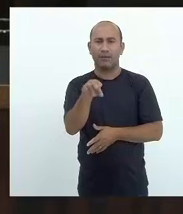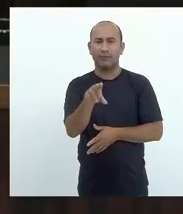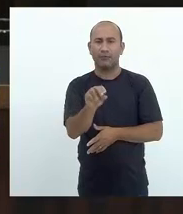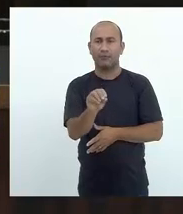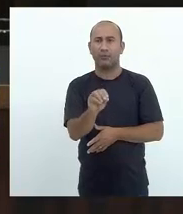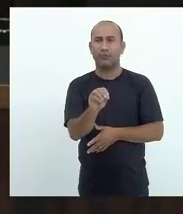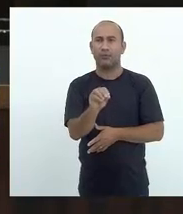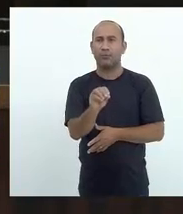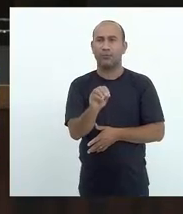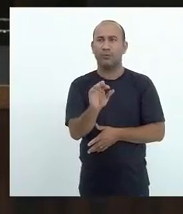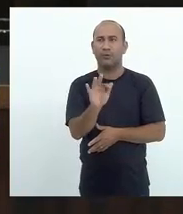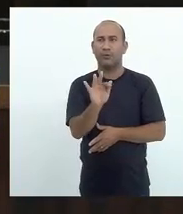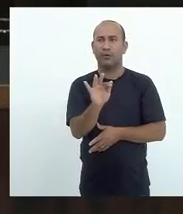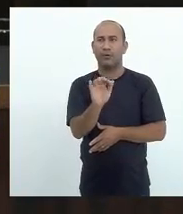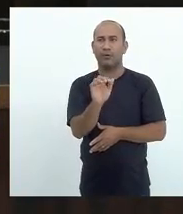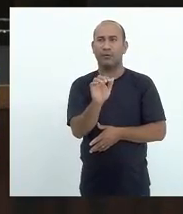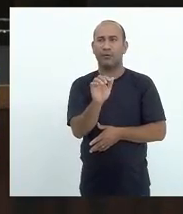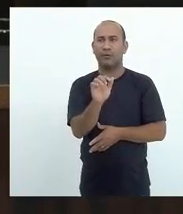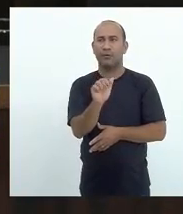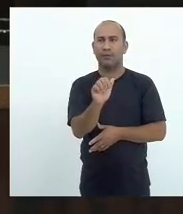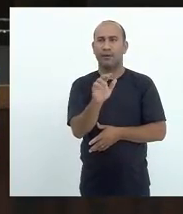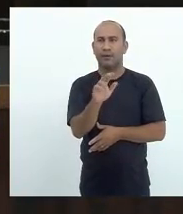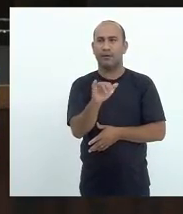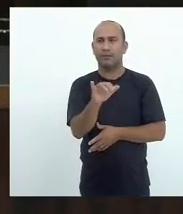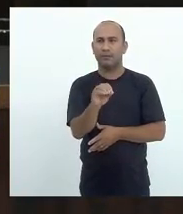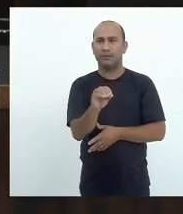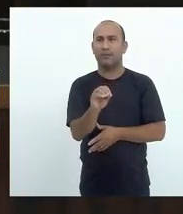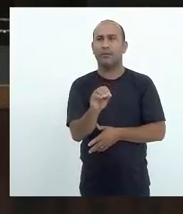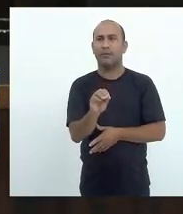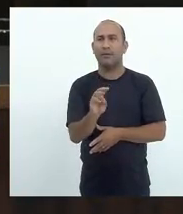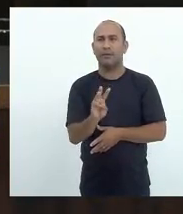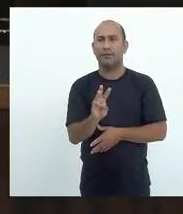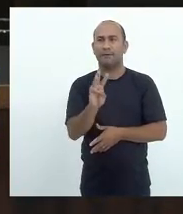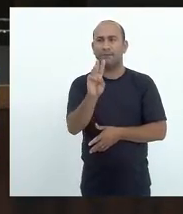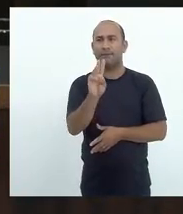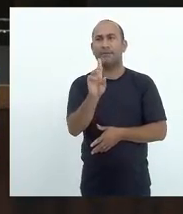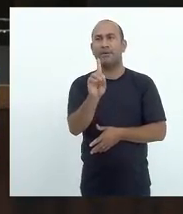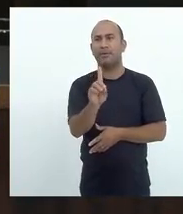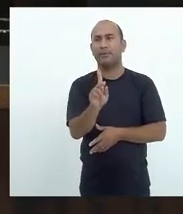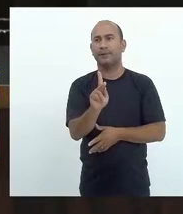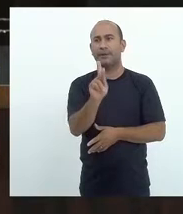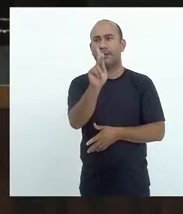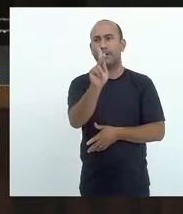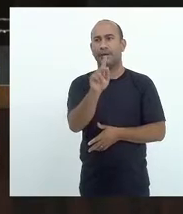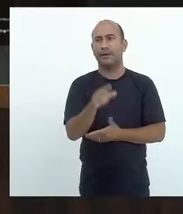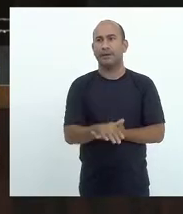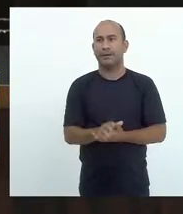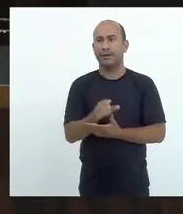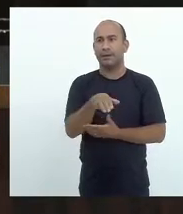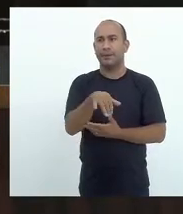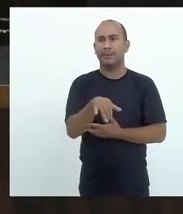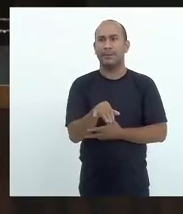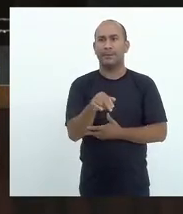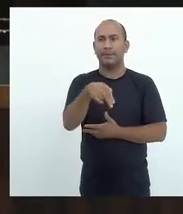bem, Carlos Mink. Carlos deputado Mink. Valdec, Renata presidente, Souza. Pela... Carlos Mink.